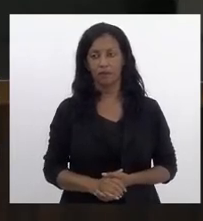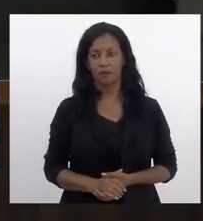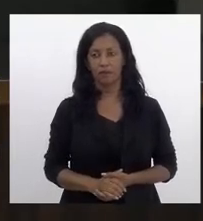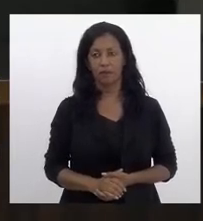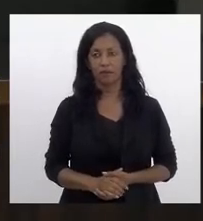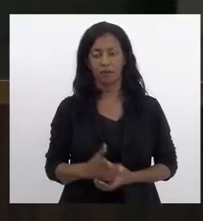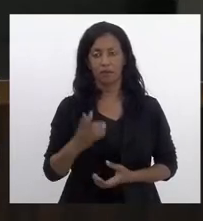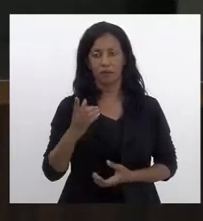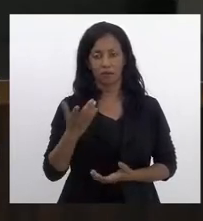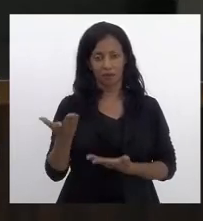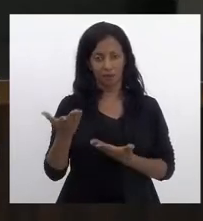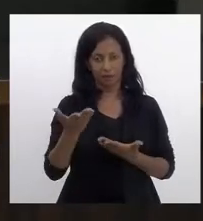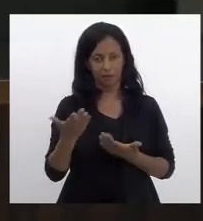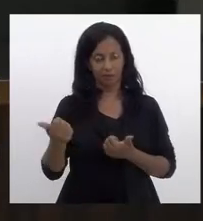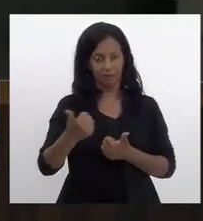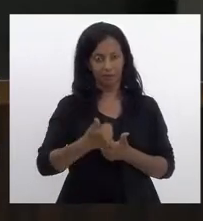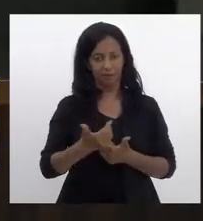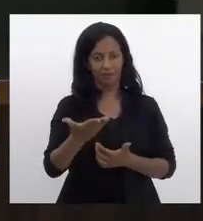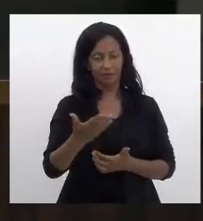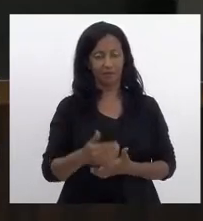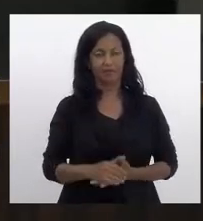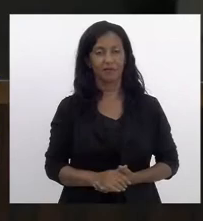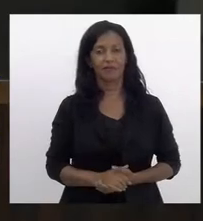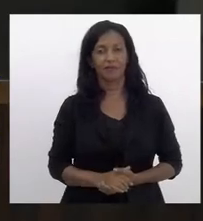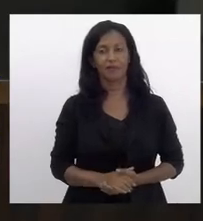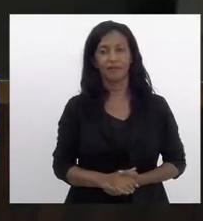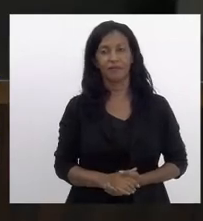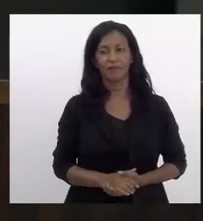Deputado Luiz Martins. Flávio Serafini, ok.